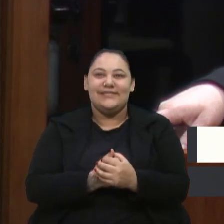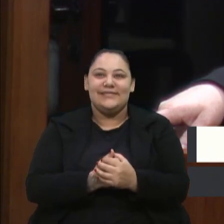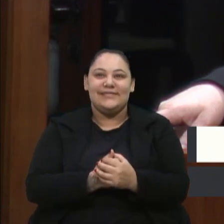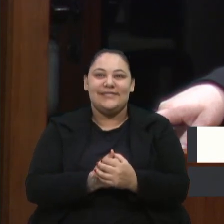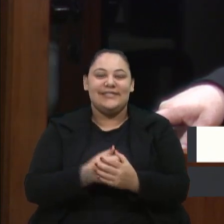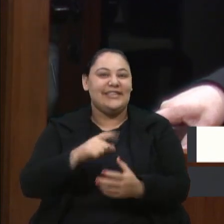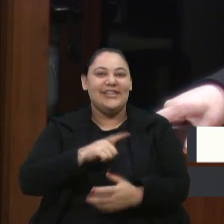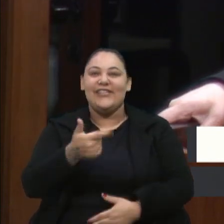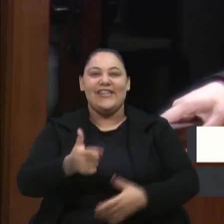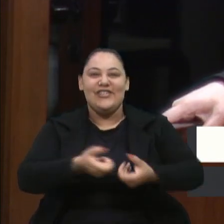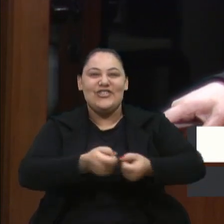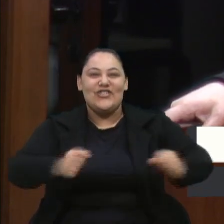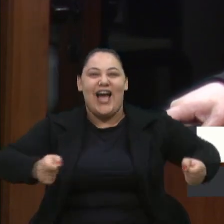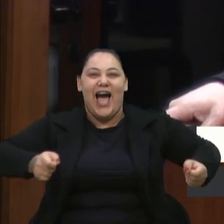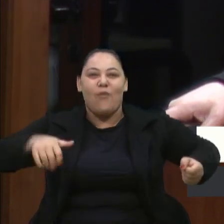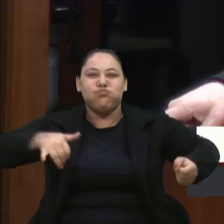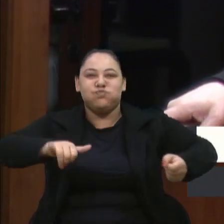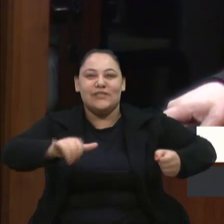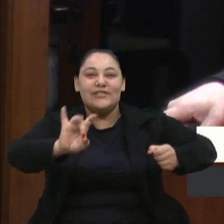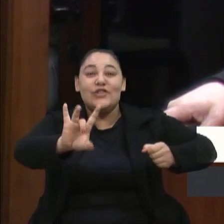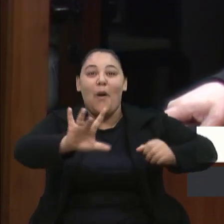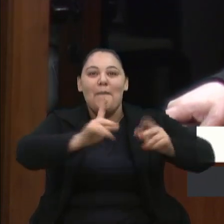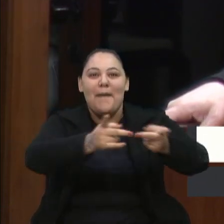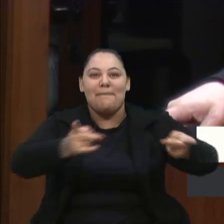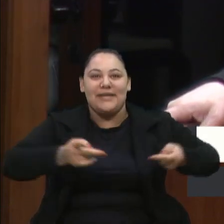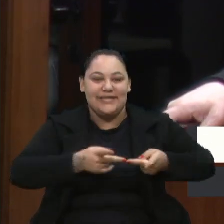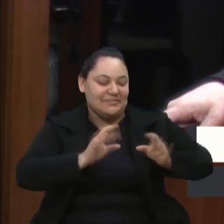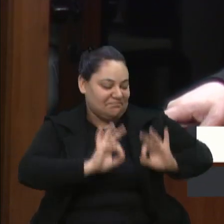gorda, não. Foi uma pizzazinha.